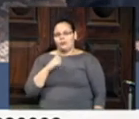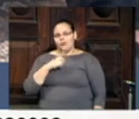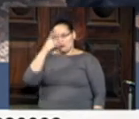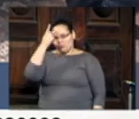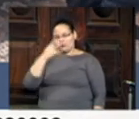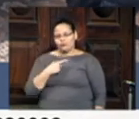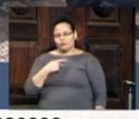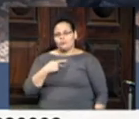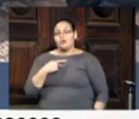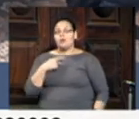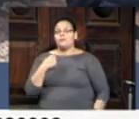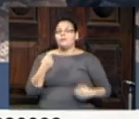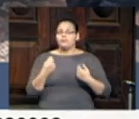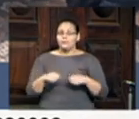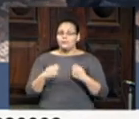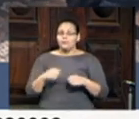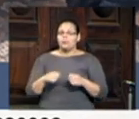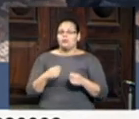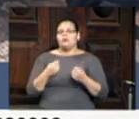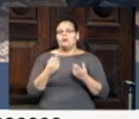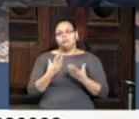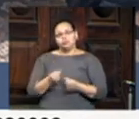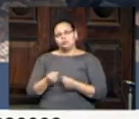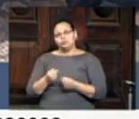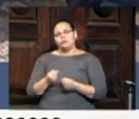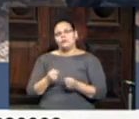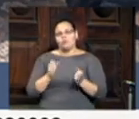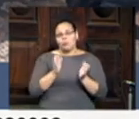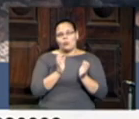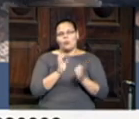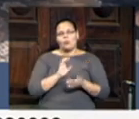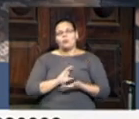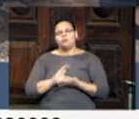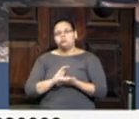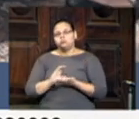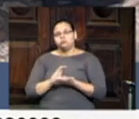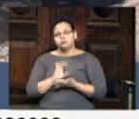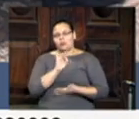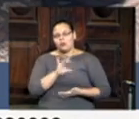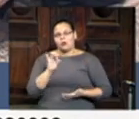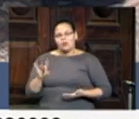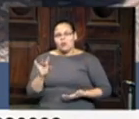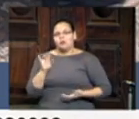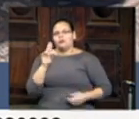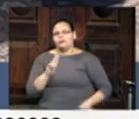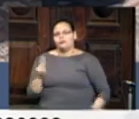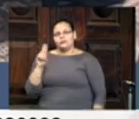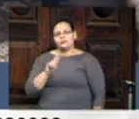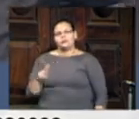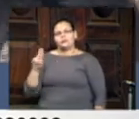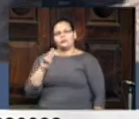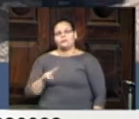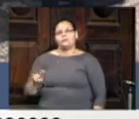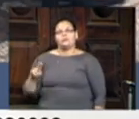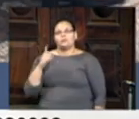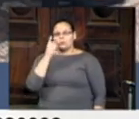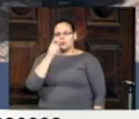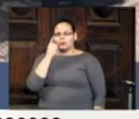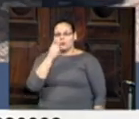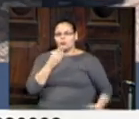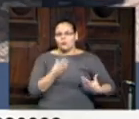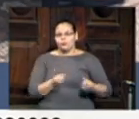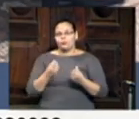autonomia, dependem de aprovação do Conselho Universitário de cada universidade. Então, embora seja muito louvável a iniciativa de deputados aqui da